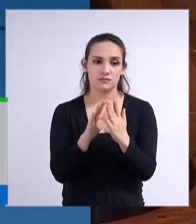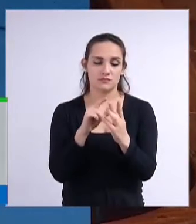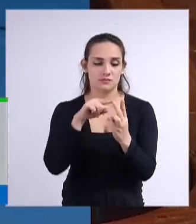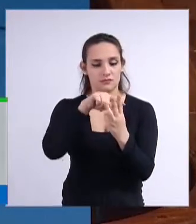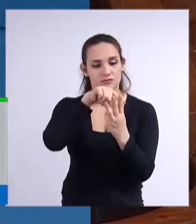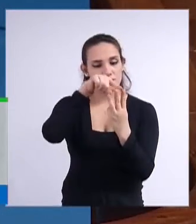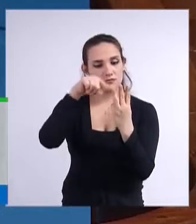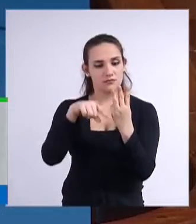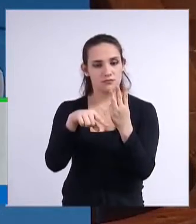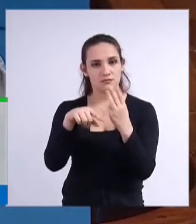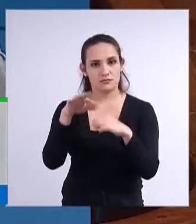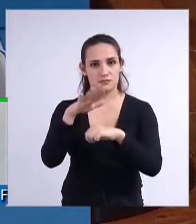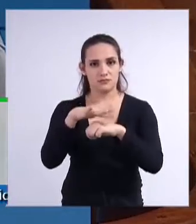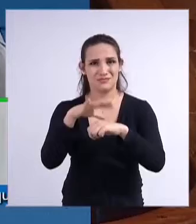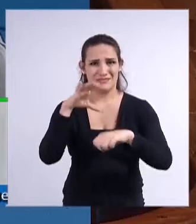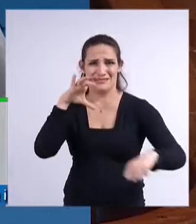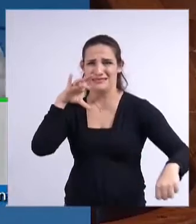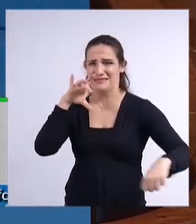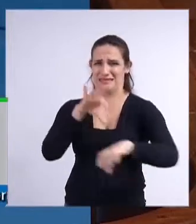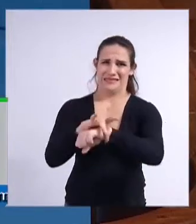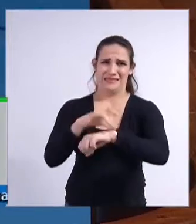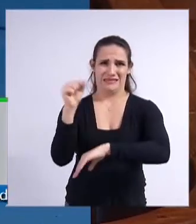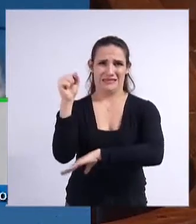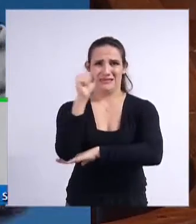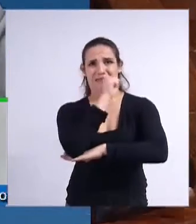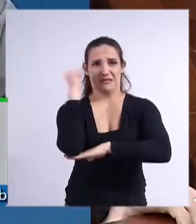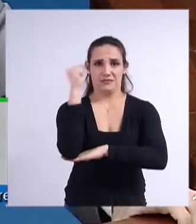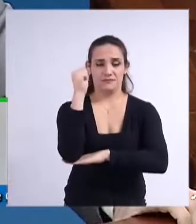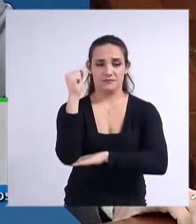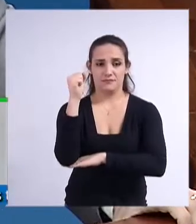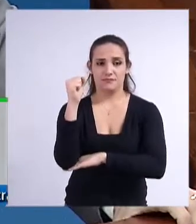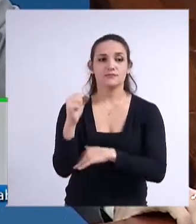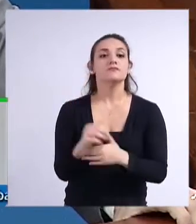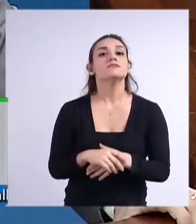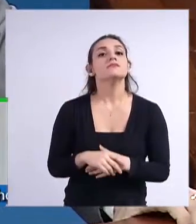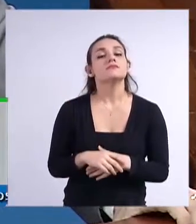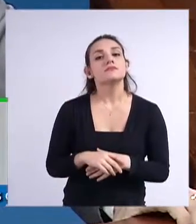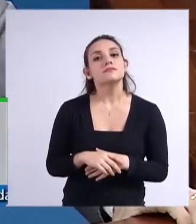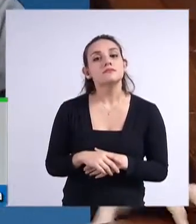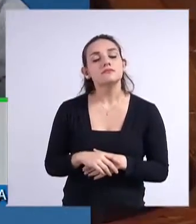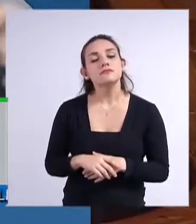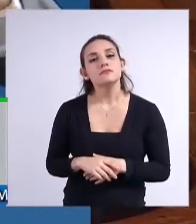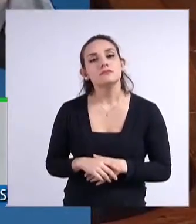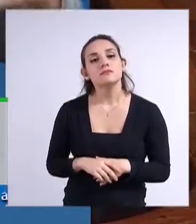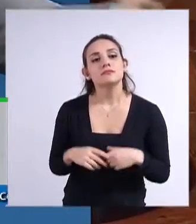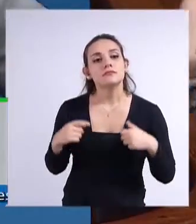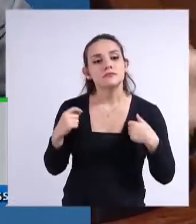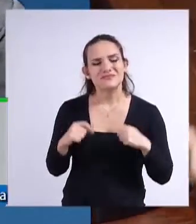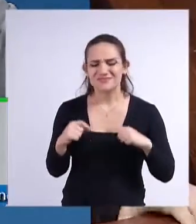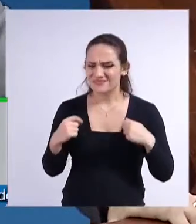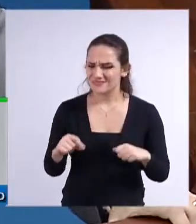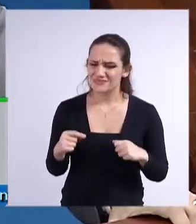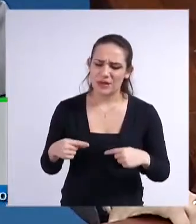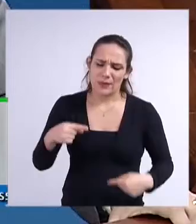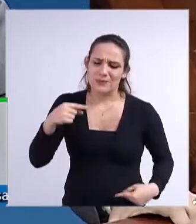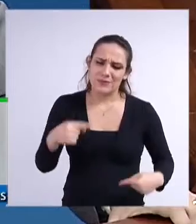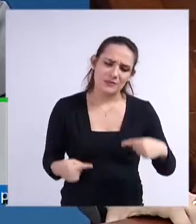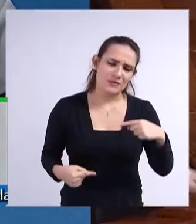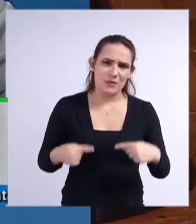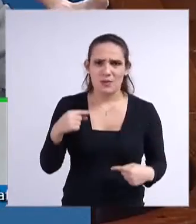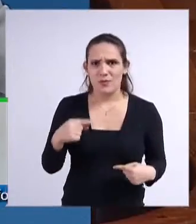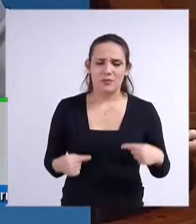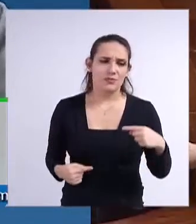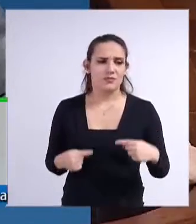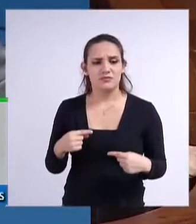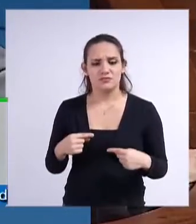tríplice epidemia. Para que nessa semana nós possamos fazer uma ampla discussão